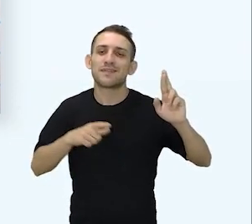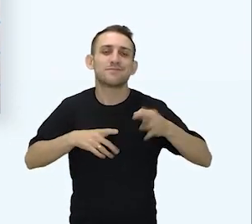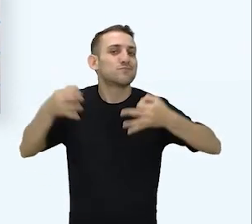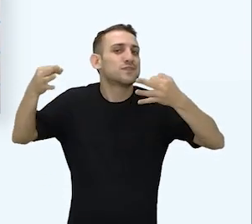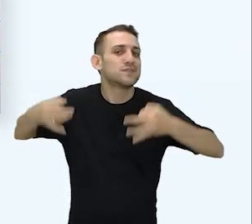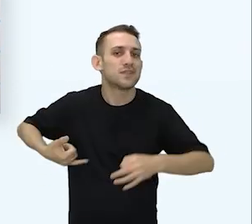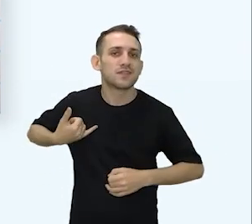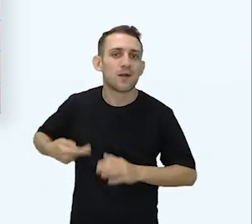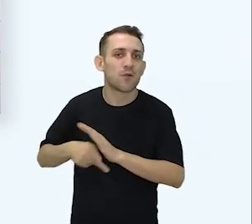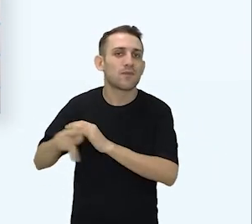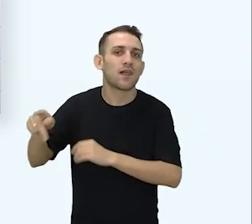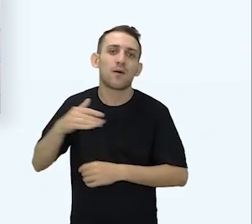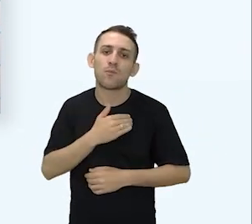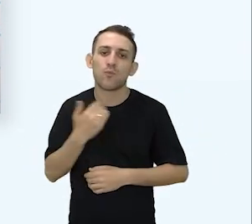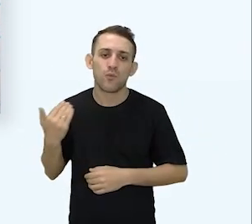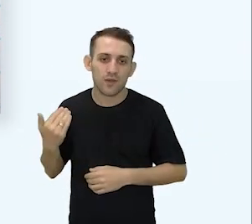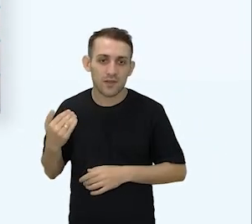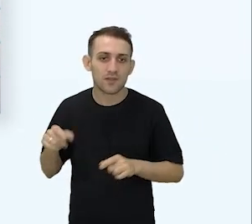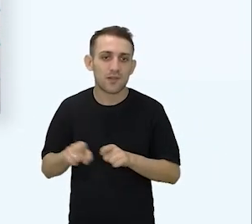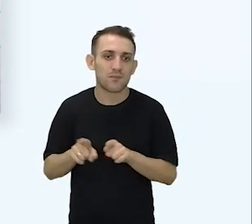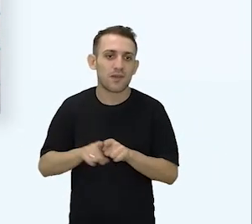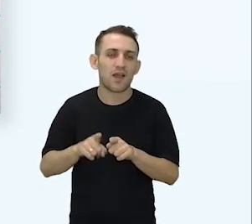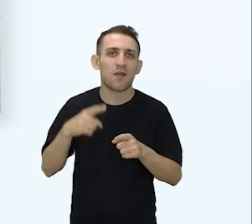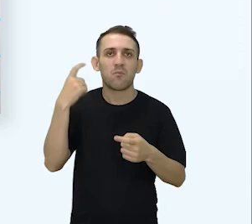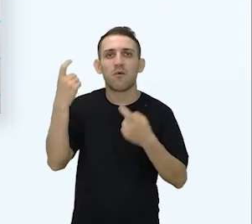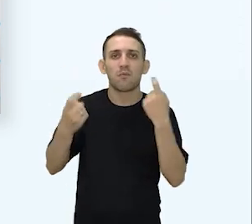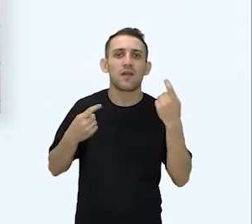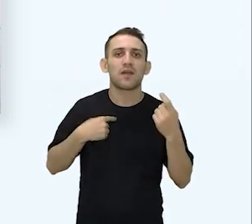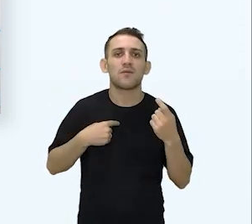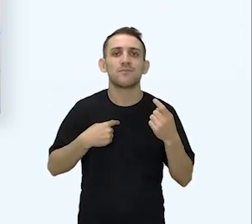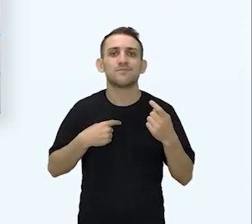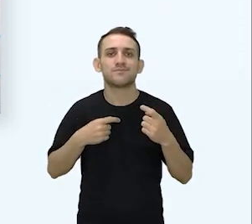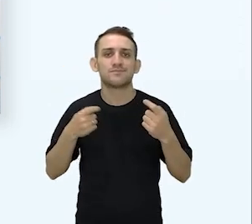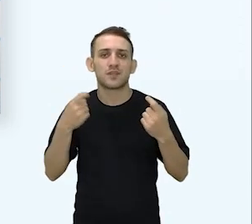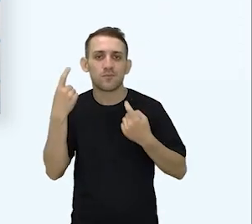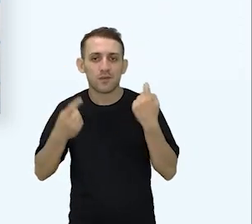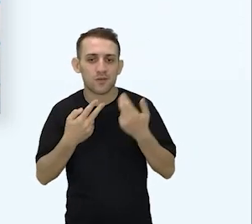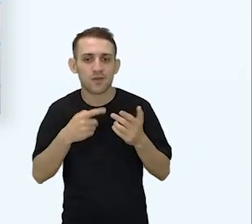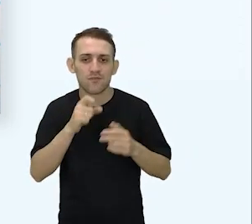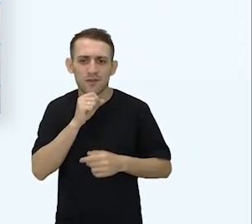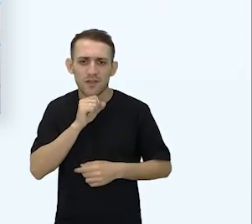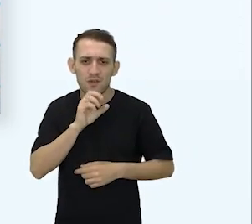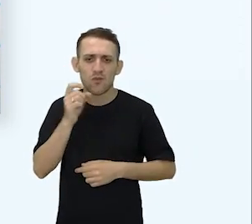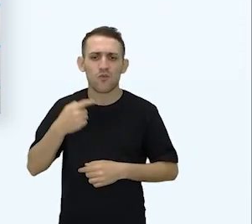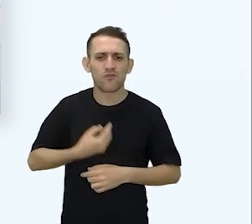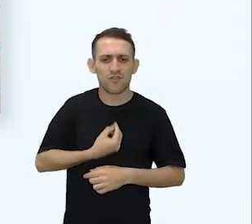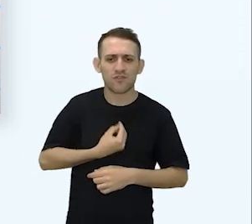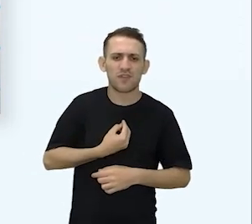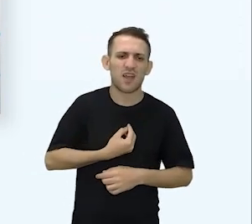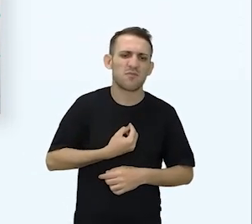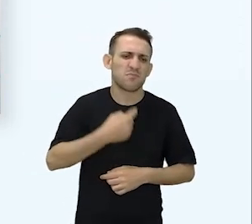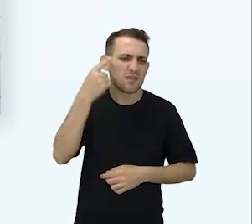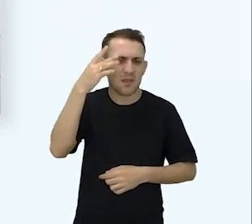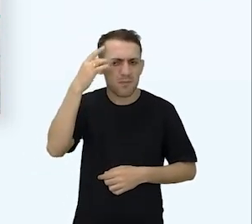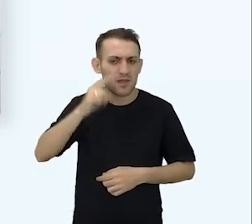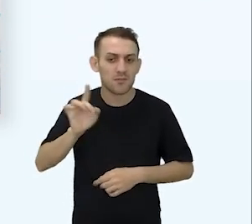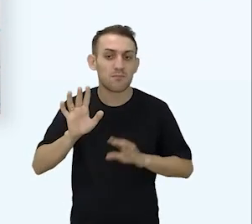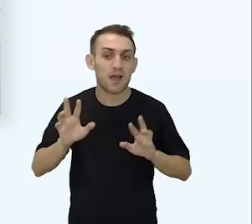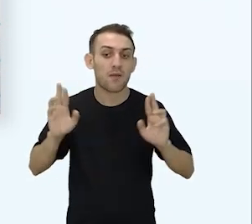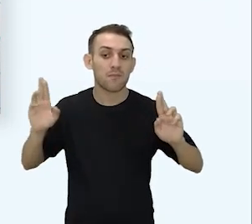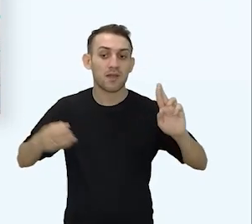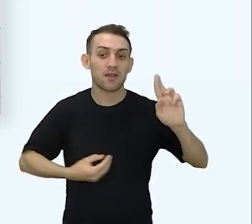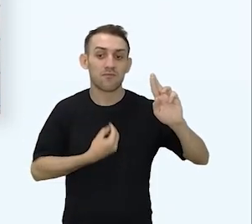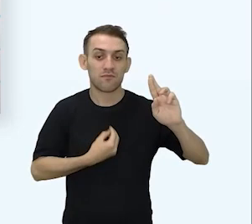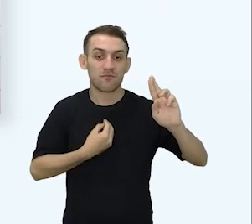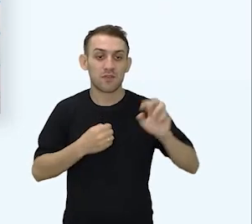da idade em que irá morrer e assim não se programar para a velhice ou viver como se não houvesse amanhã. Mas a expectativa de